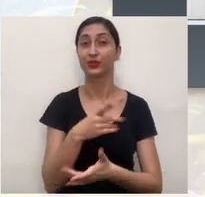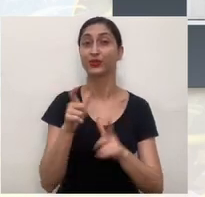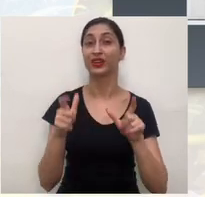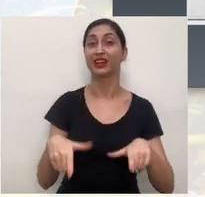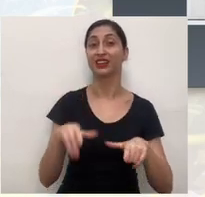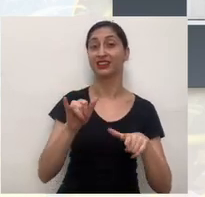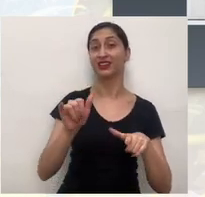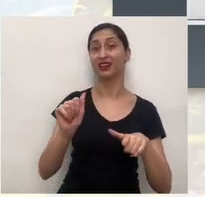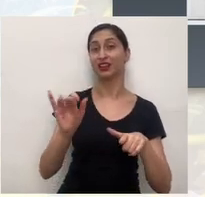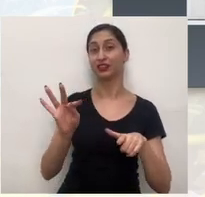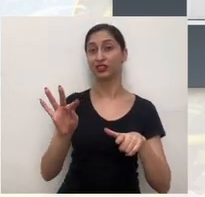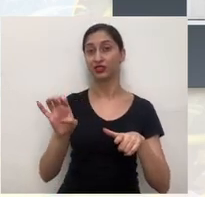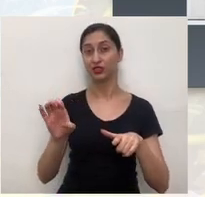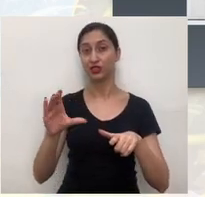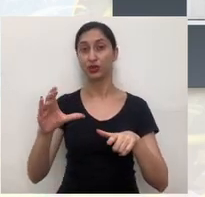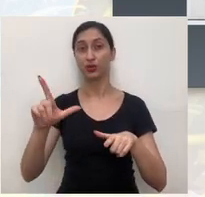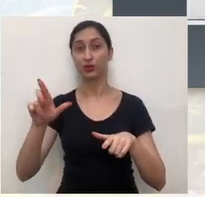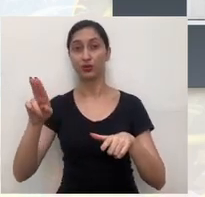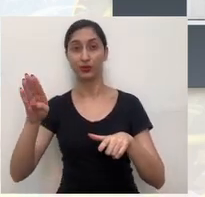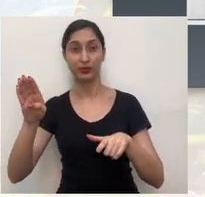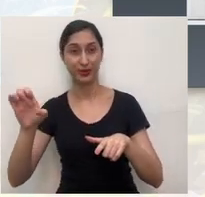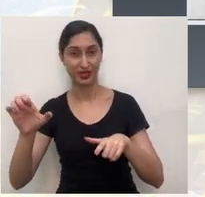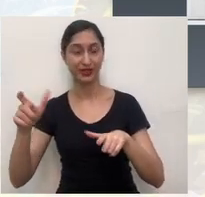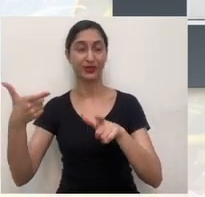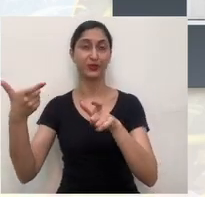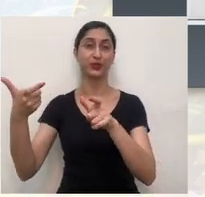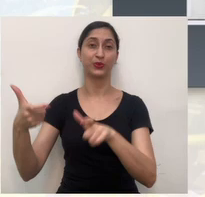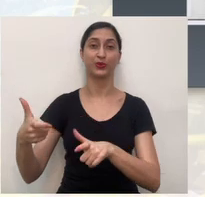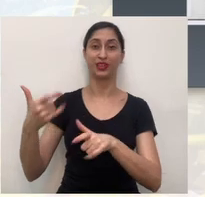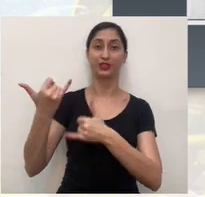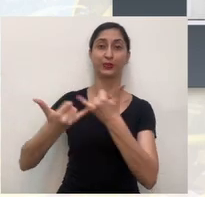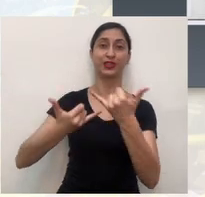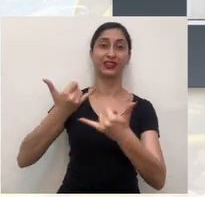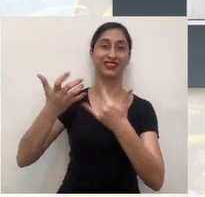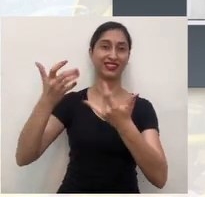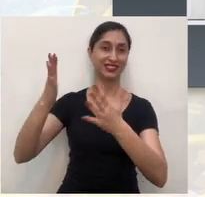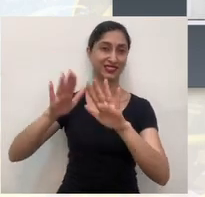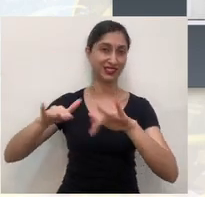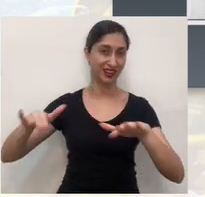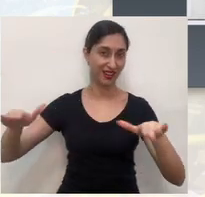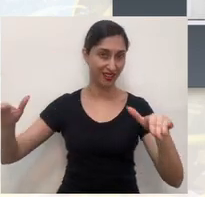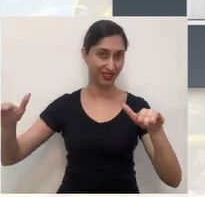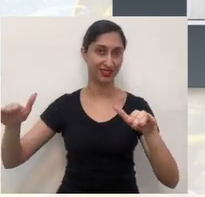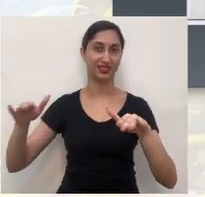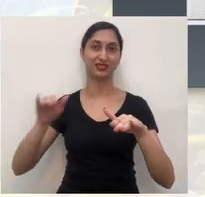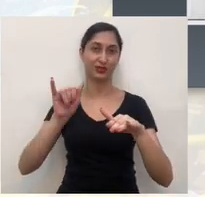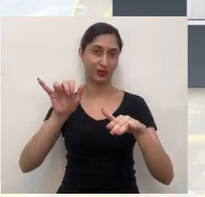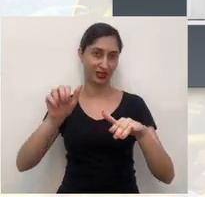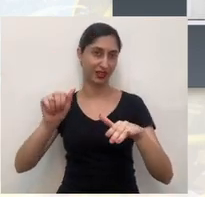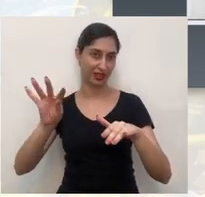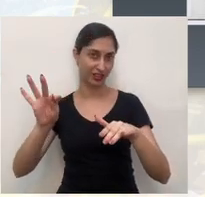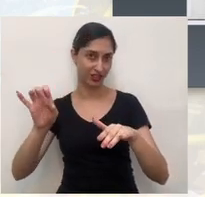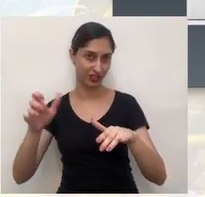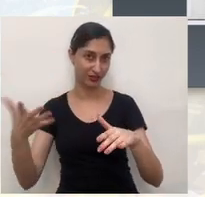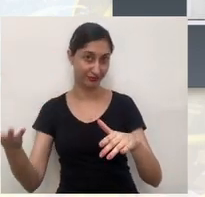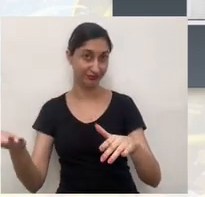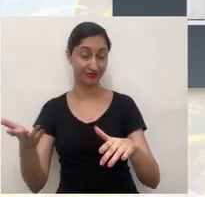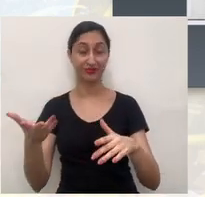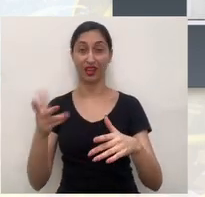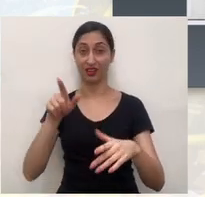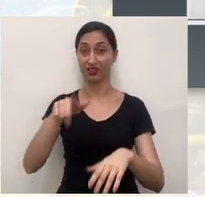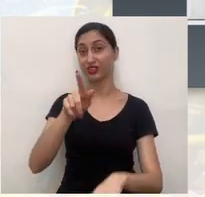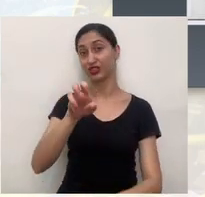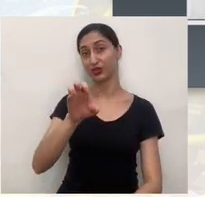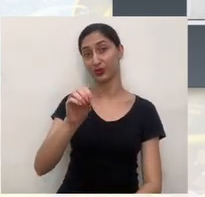da Pampulha, no parquinho infantil, no playground do Yacht Club. Sabe? É uma geometria